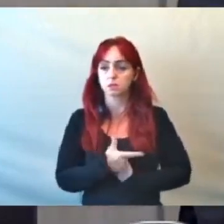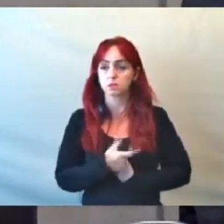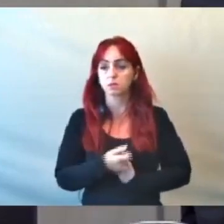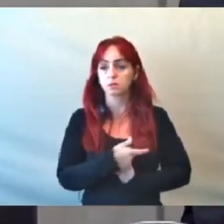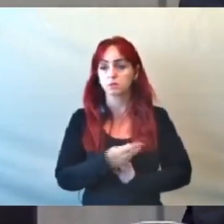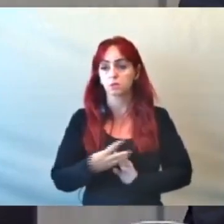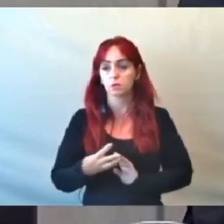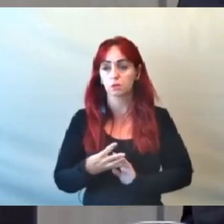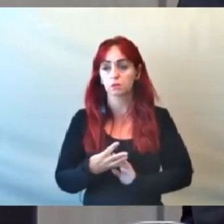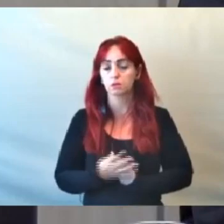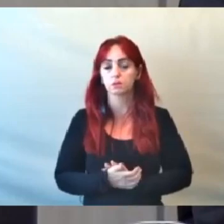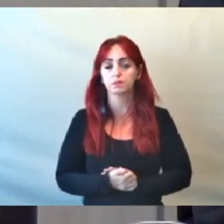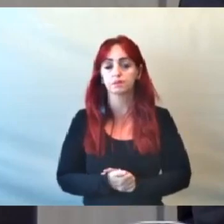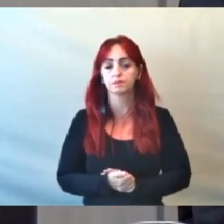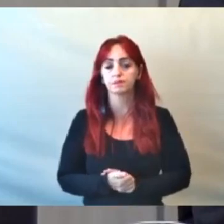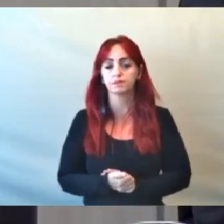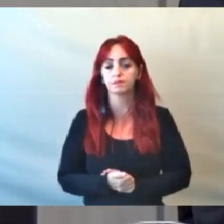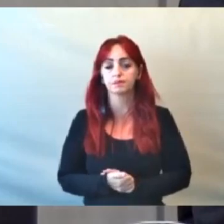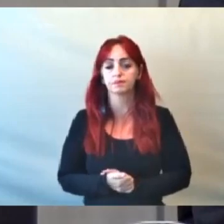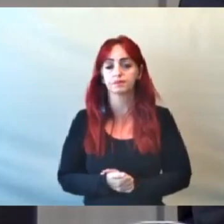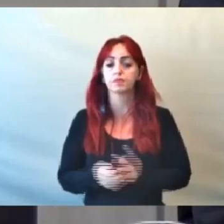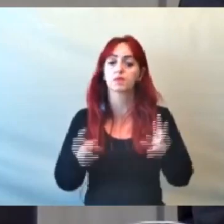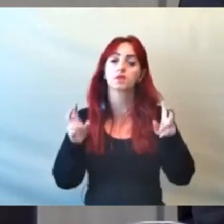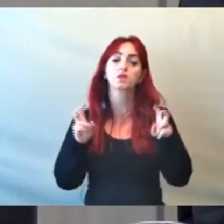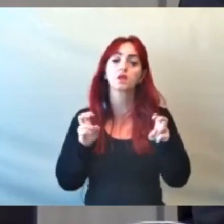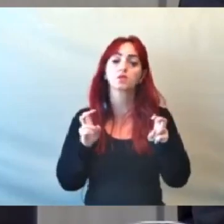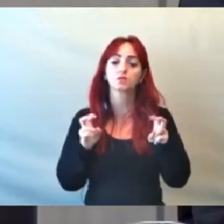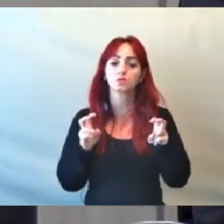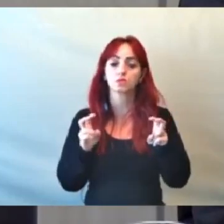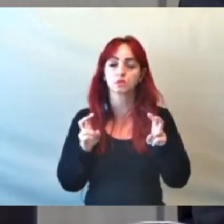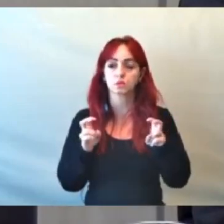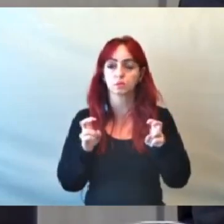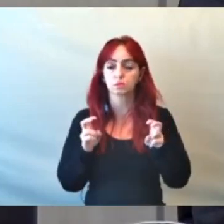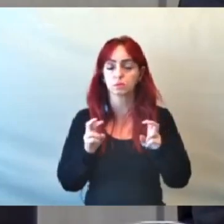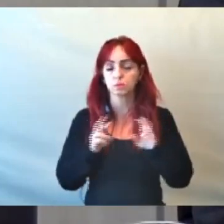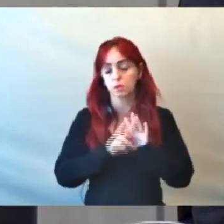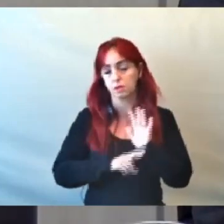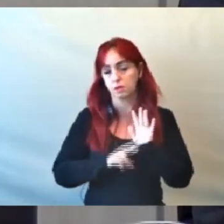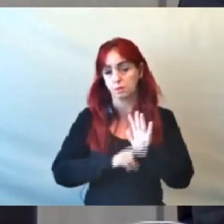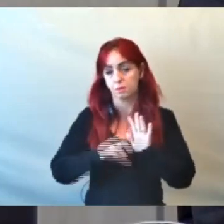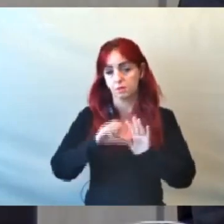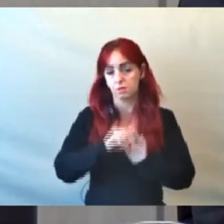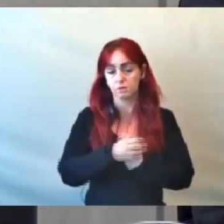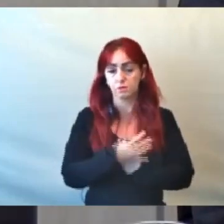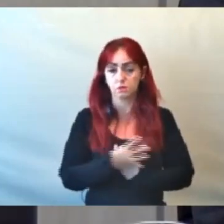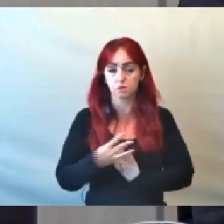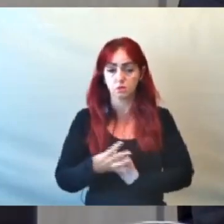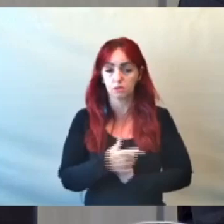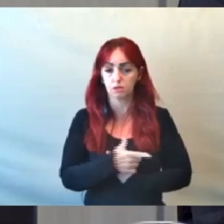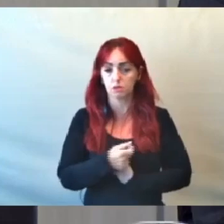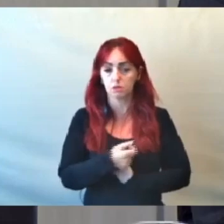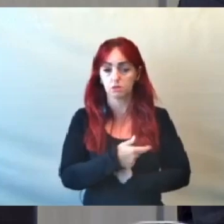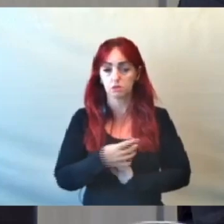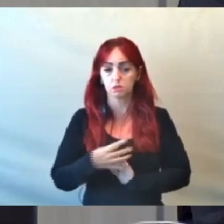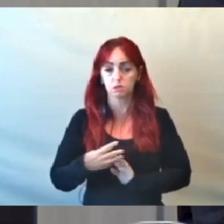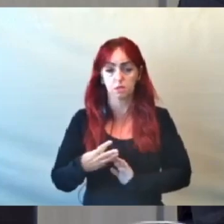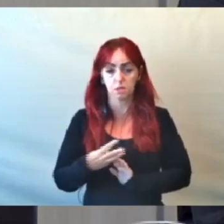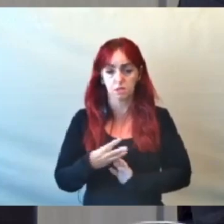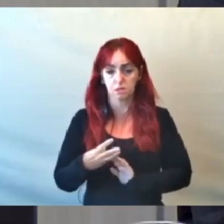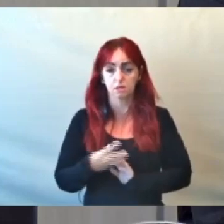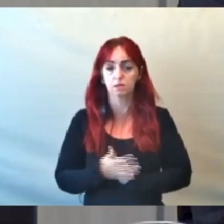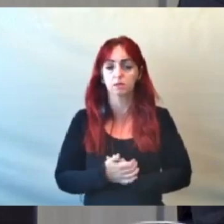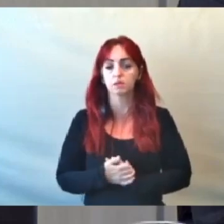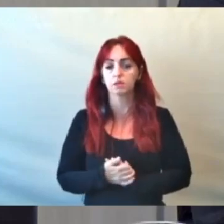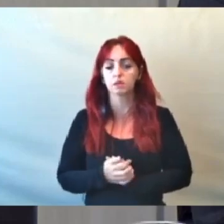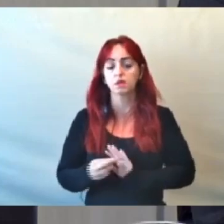Assunto: requerimento 944 de 2023, representação de